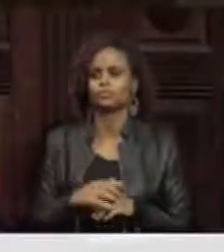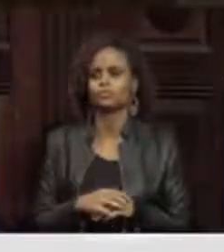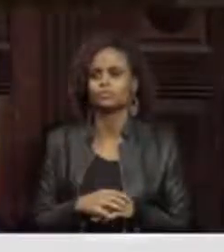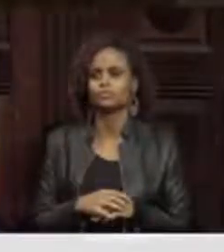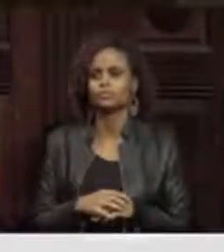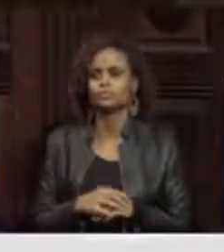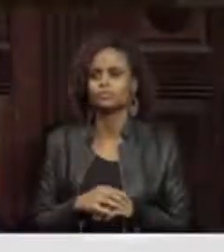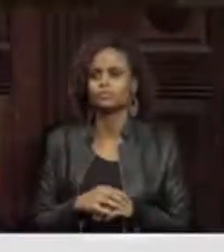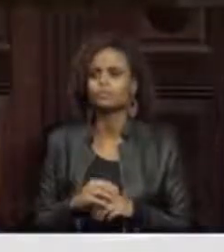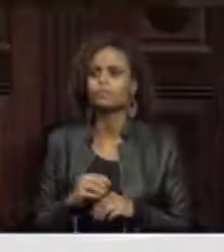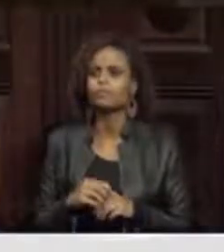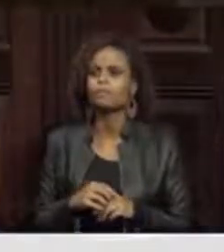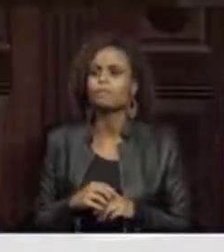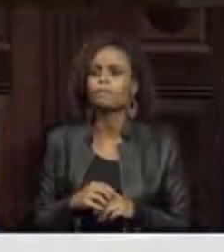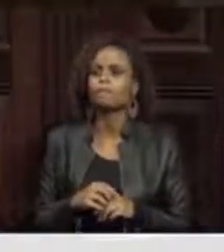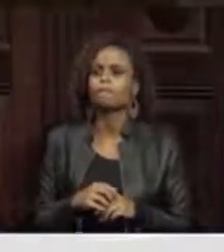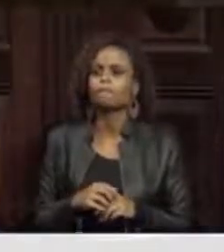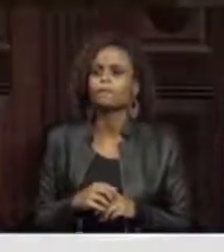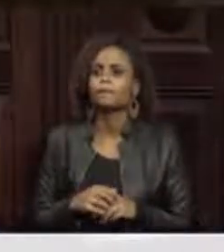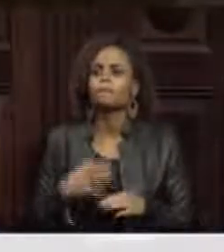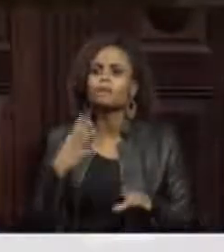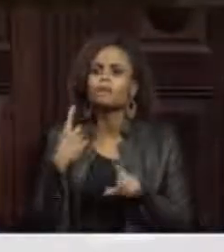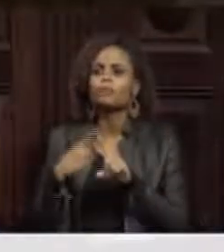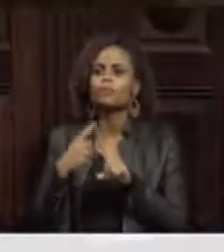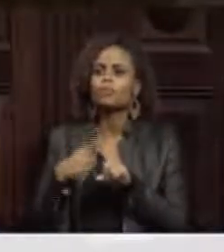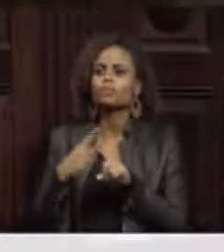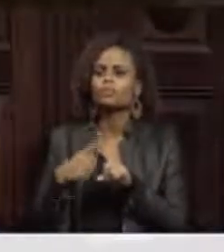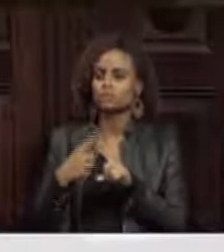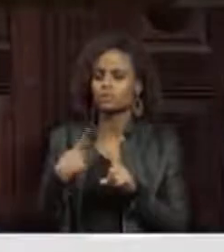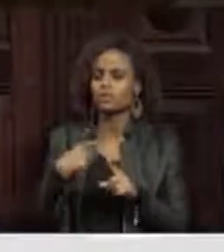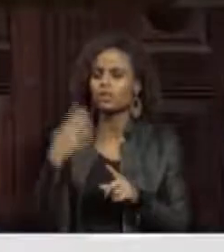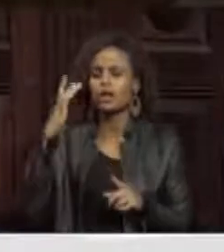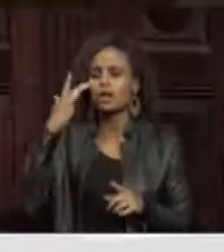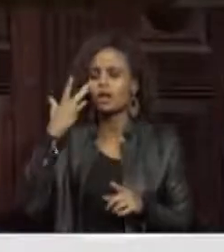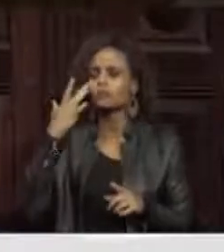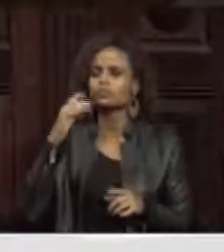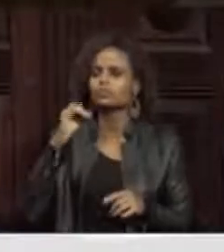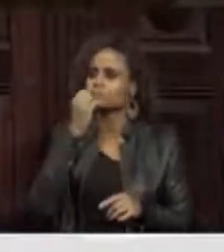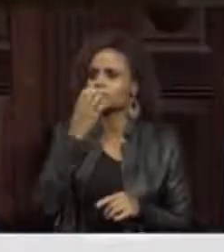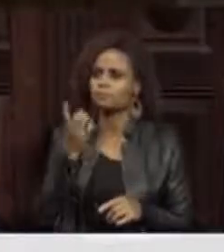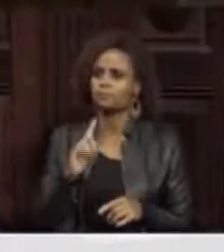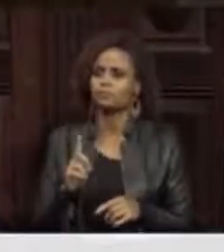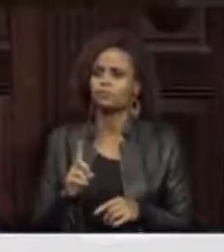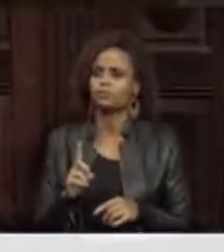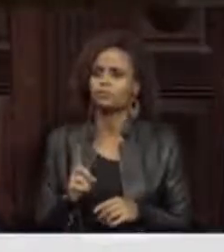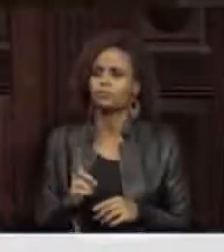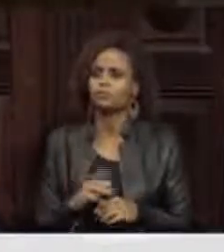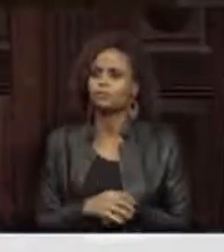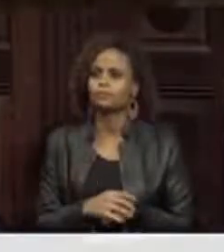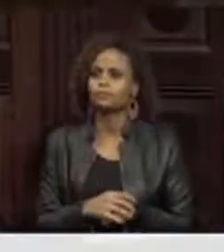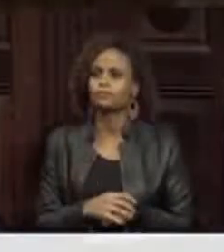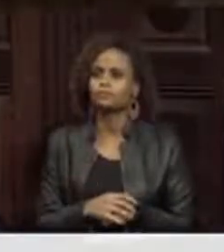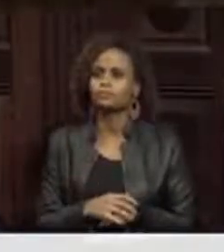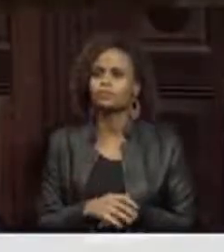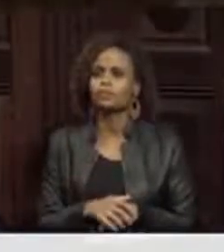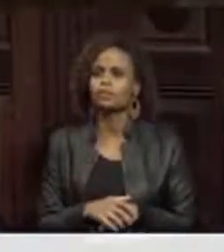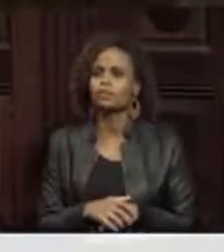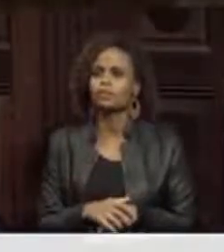nesse ano eleitoral. E por que que eu penso isso? Não por